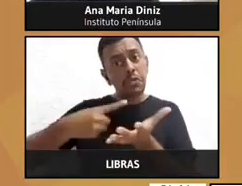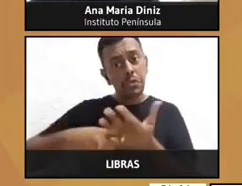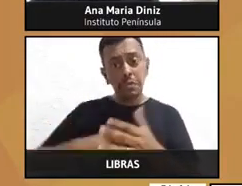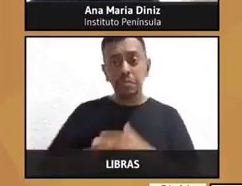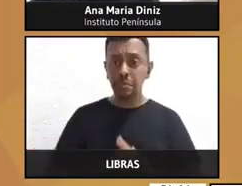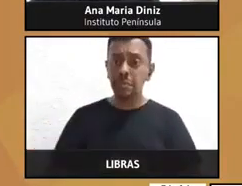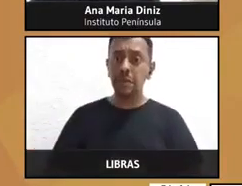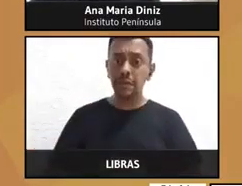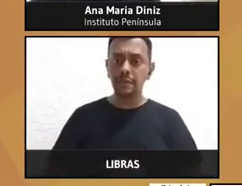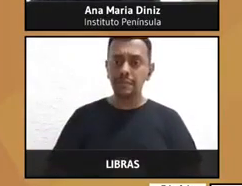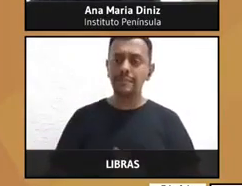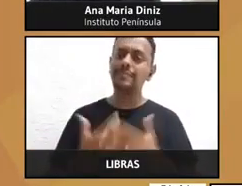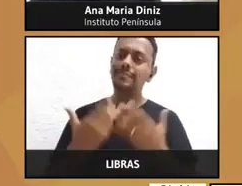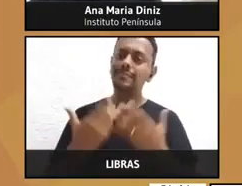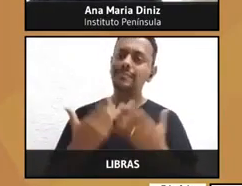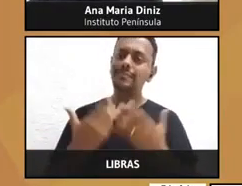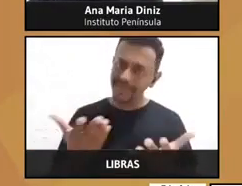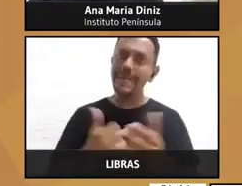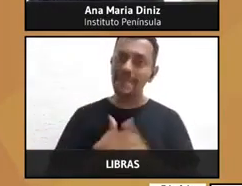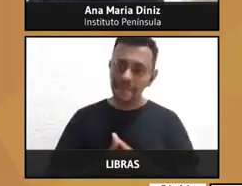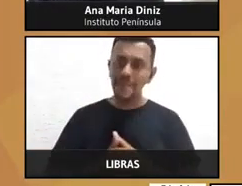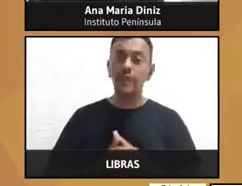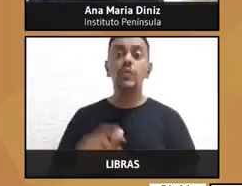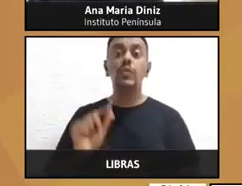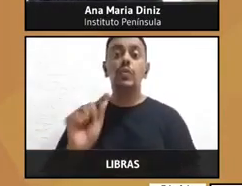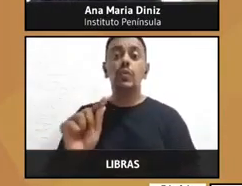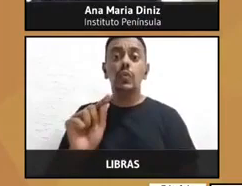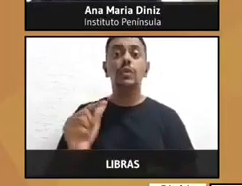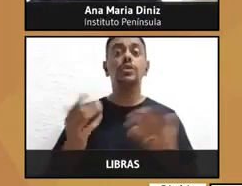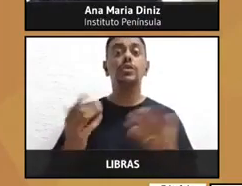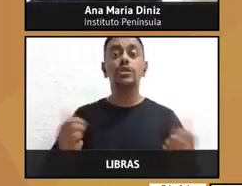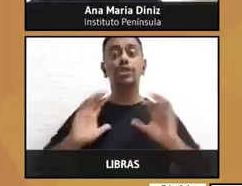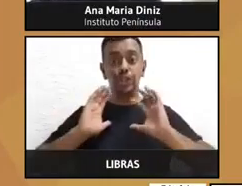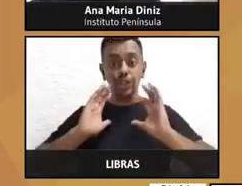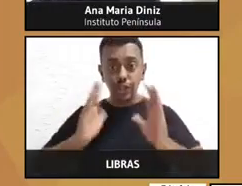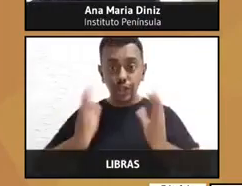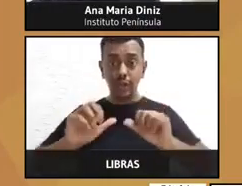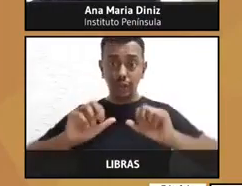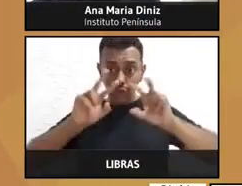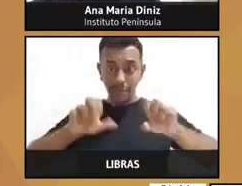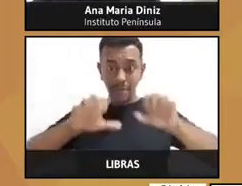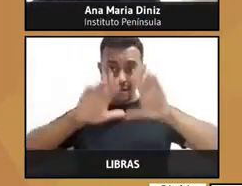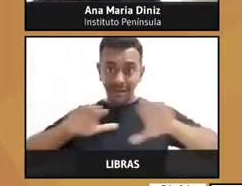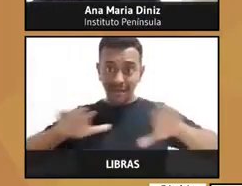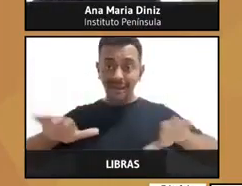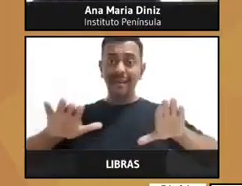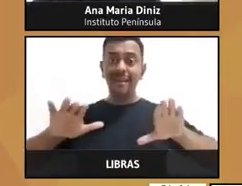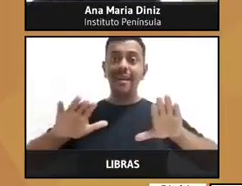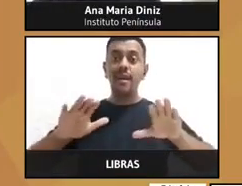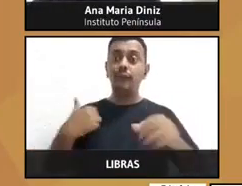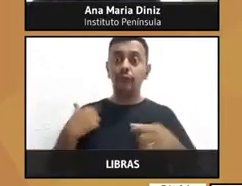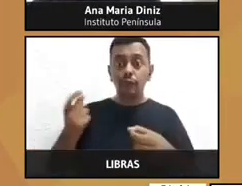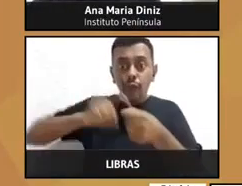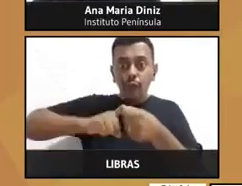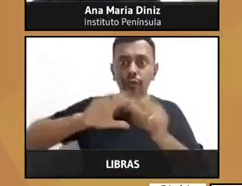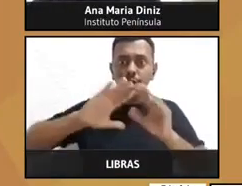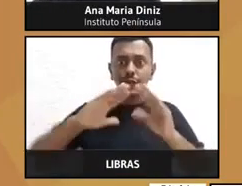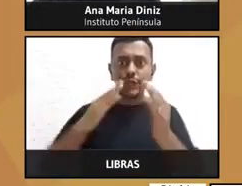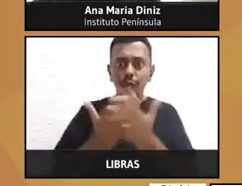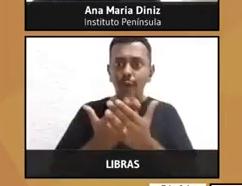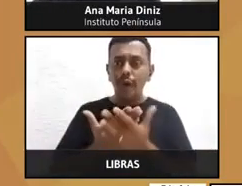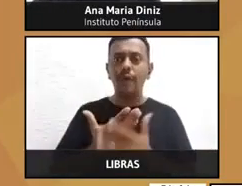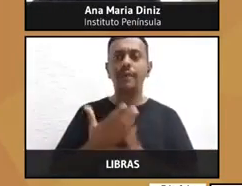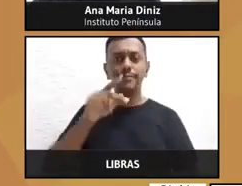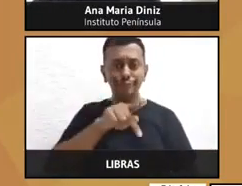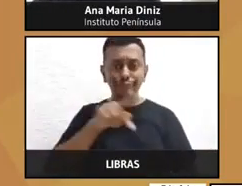Mas, obviamente, quando as crianças voltarem à escola, os professores vão encontrar um mundo